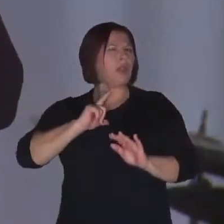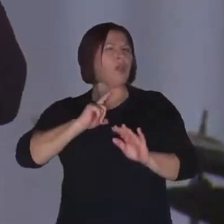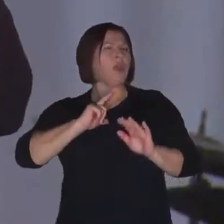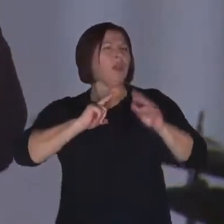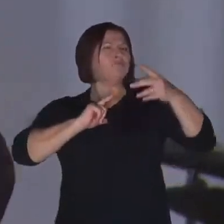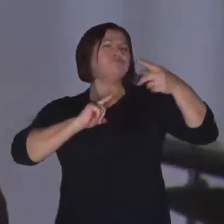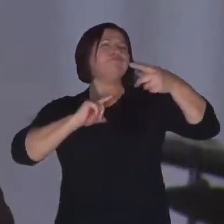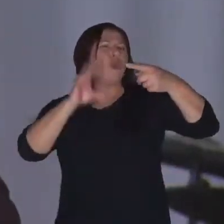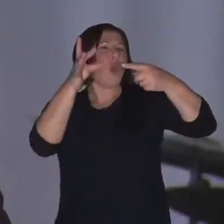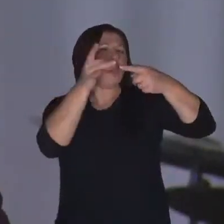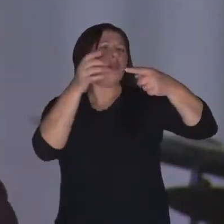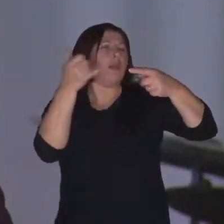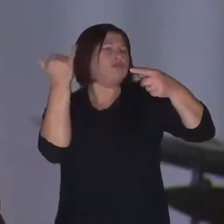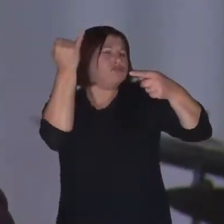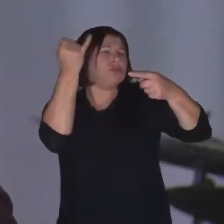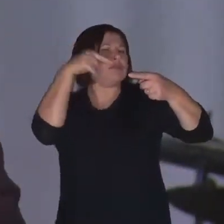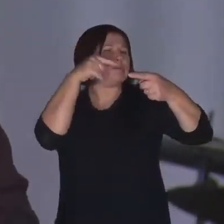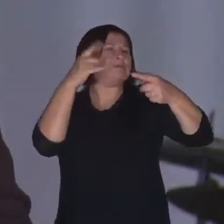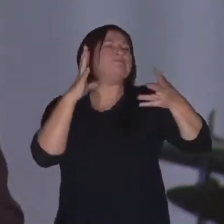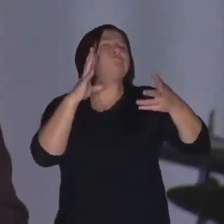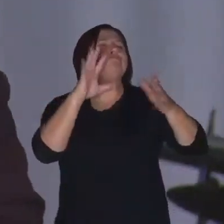política ridícula.